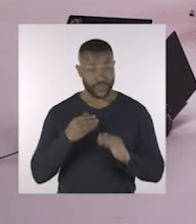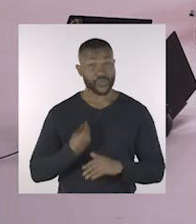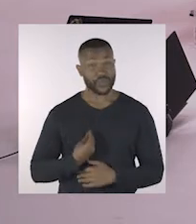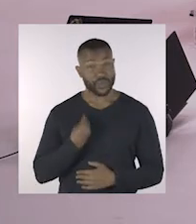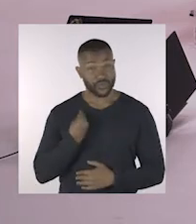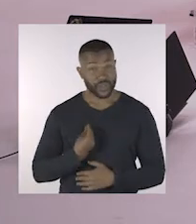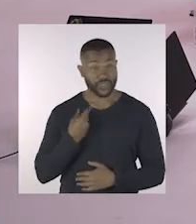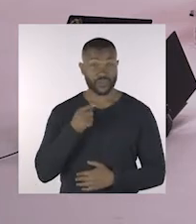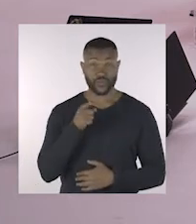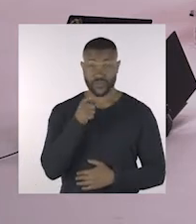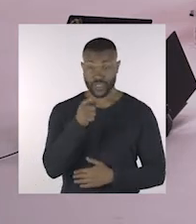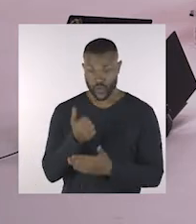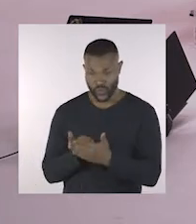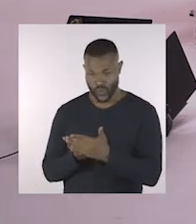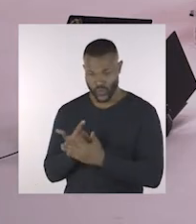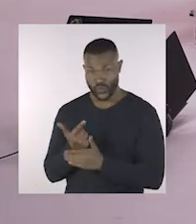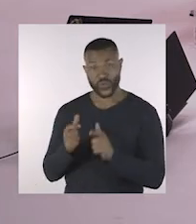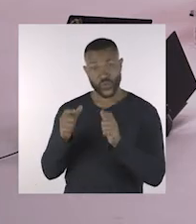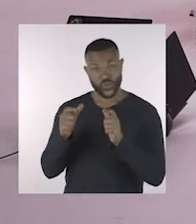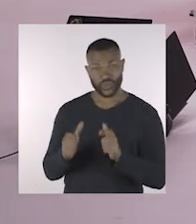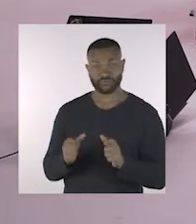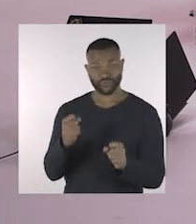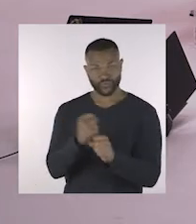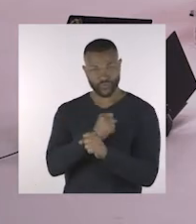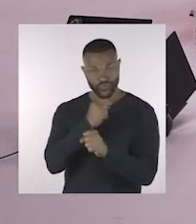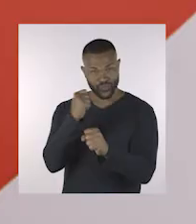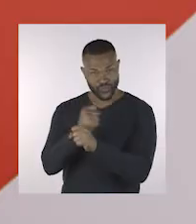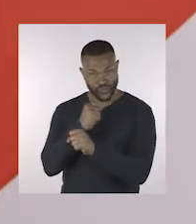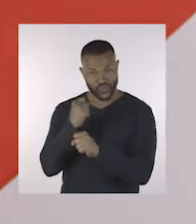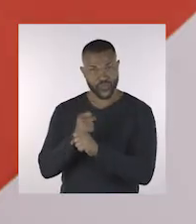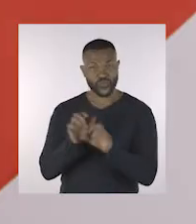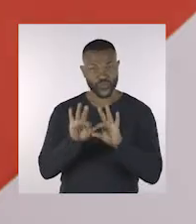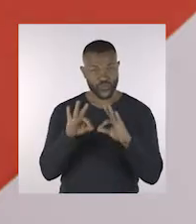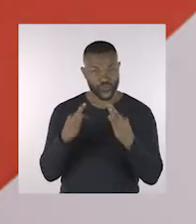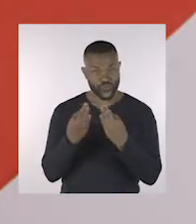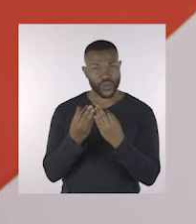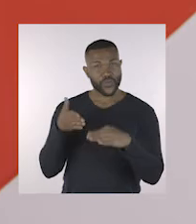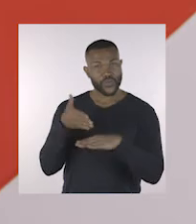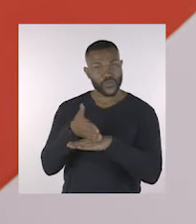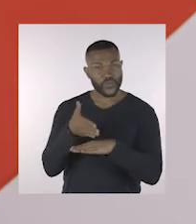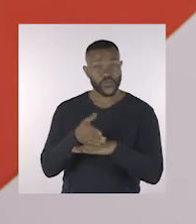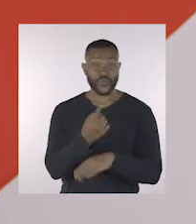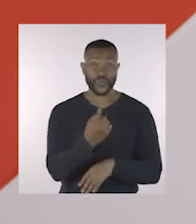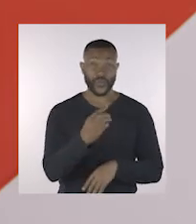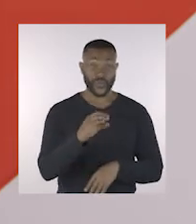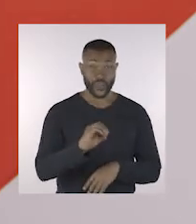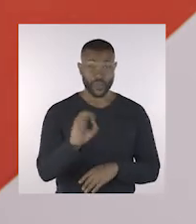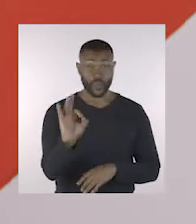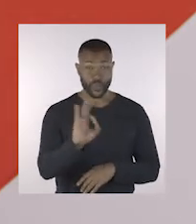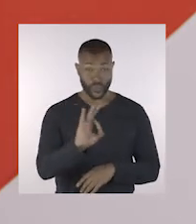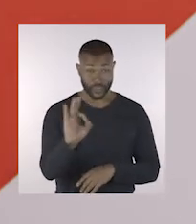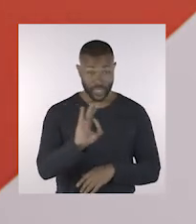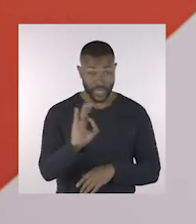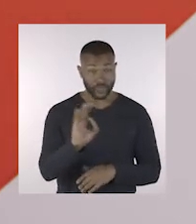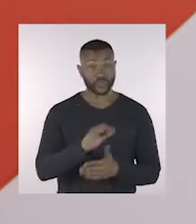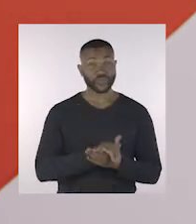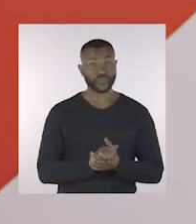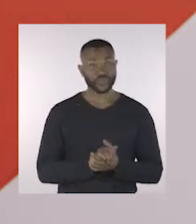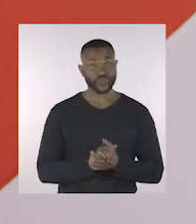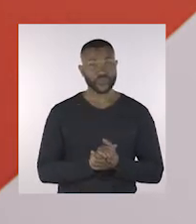programa Minha Casa Minha Vida de você comprar o imóvel reformar a família participa bem e